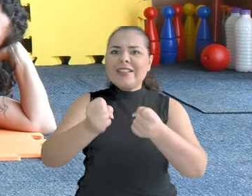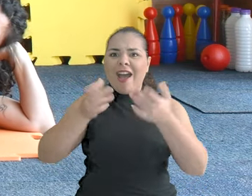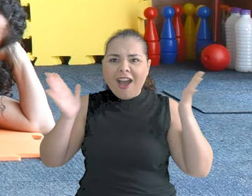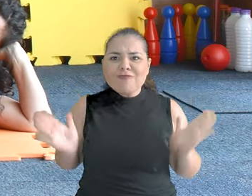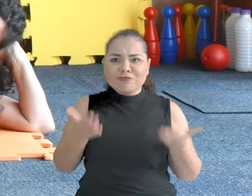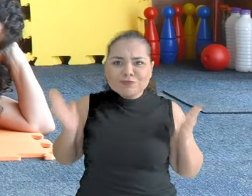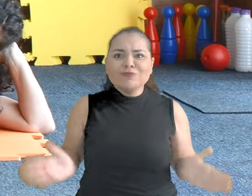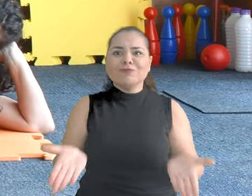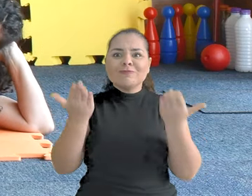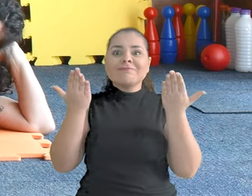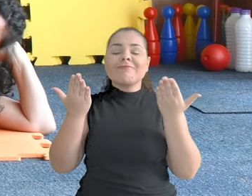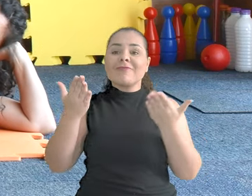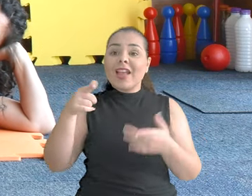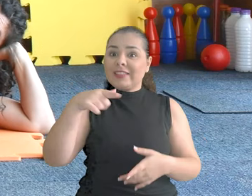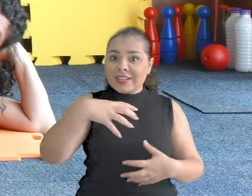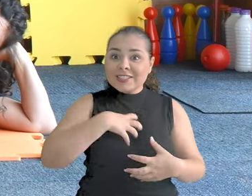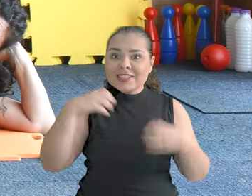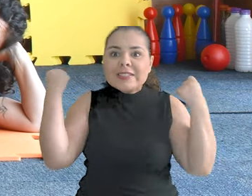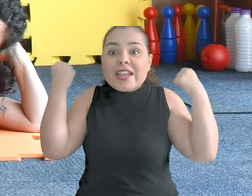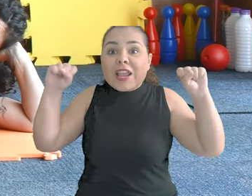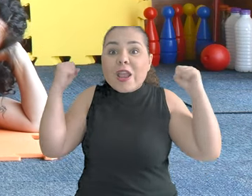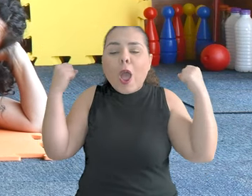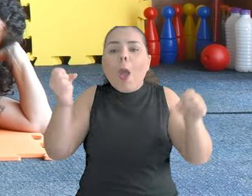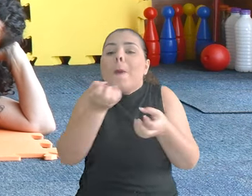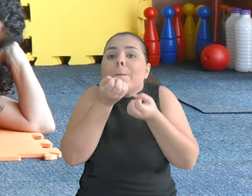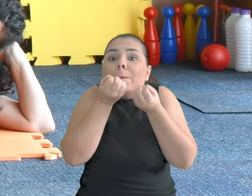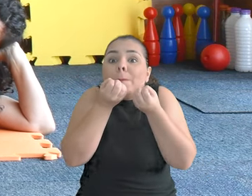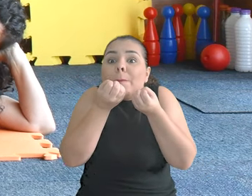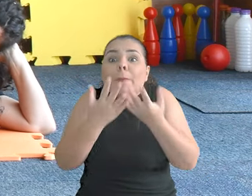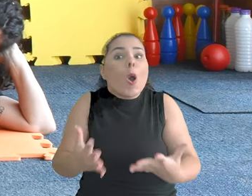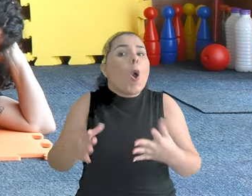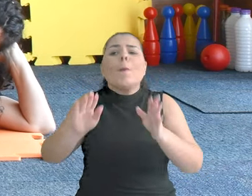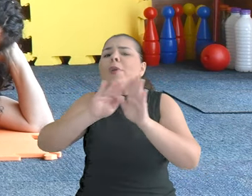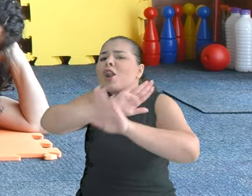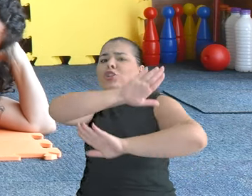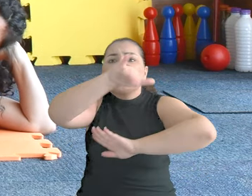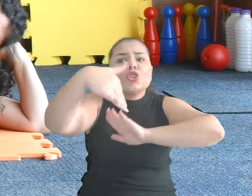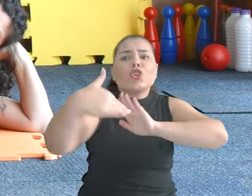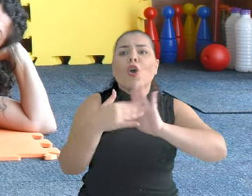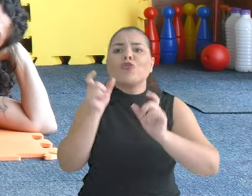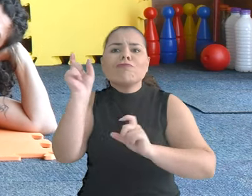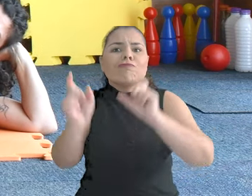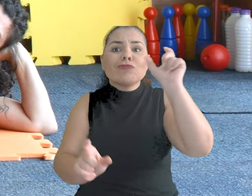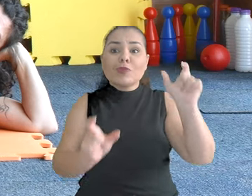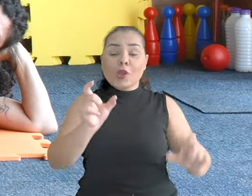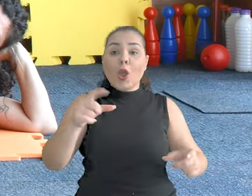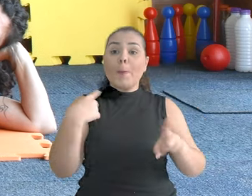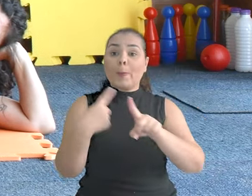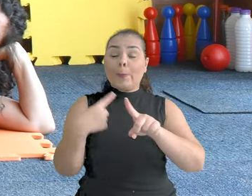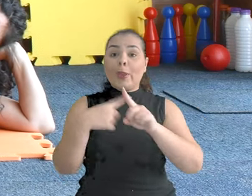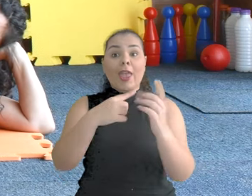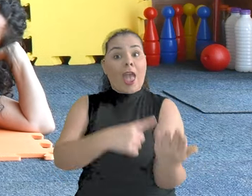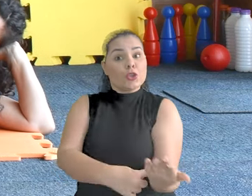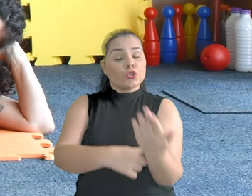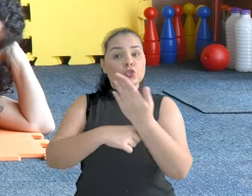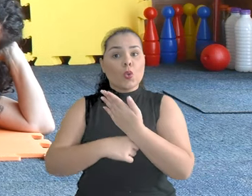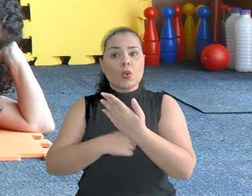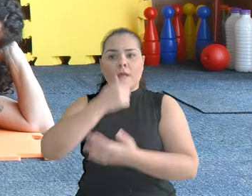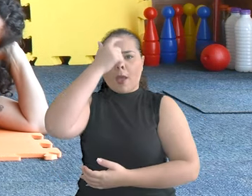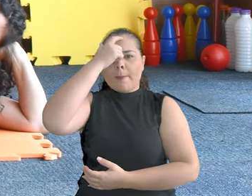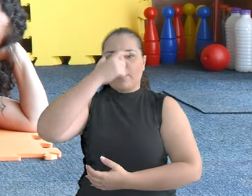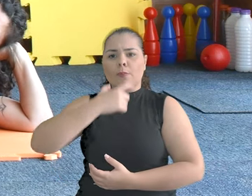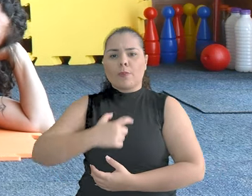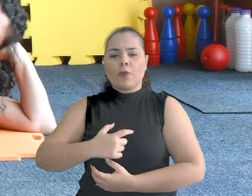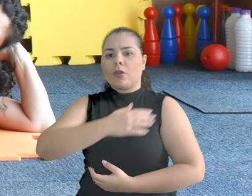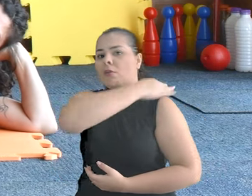vai esse exercício é bom para o mundo ele é um exercício postural